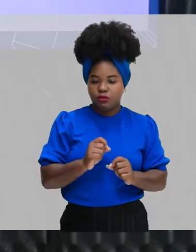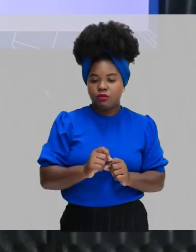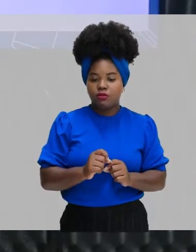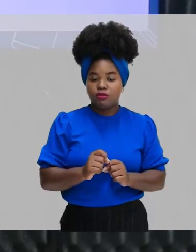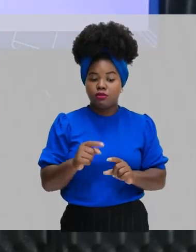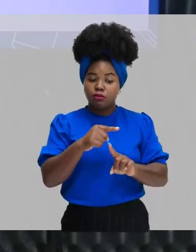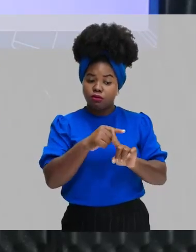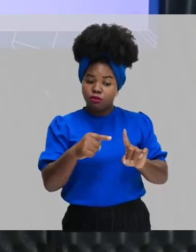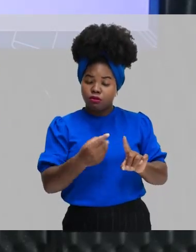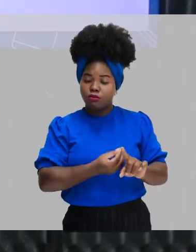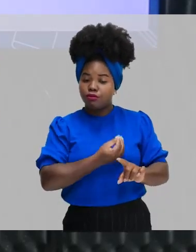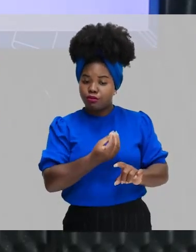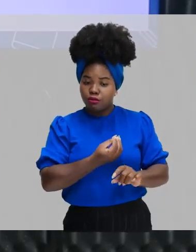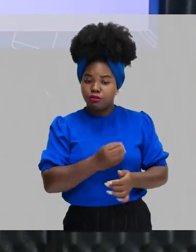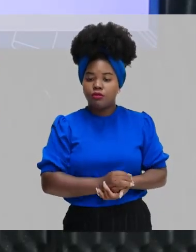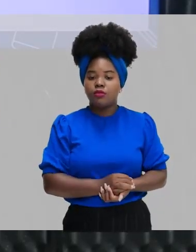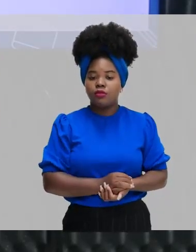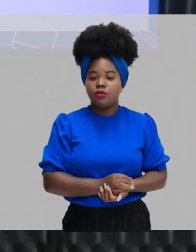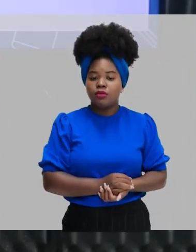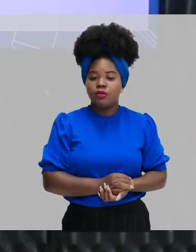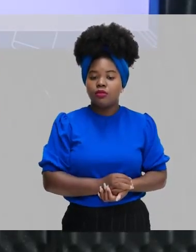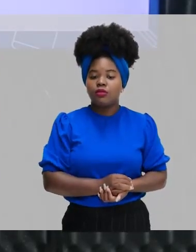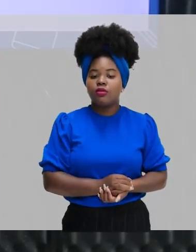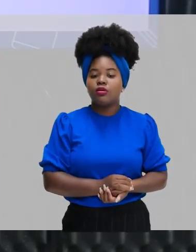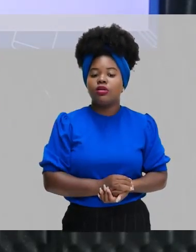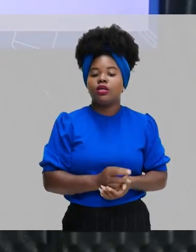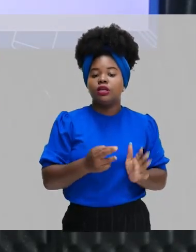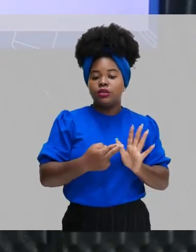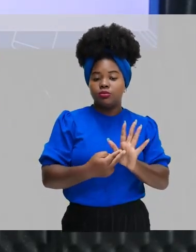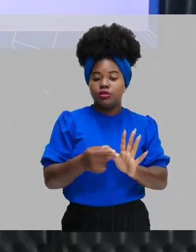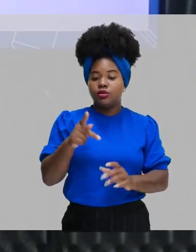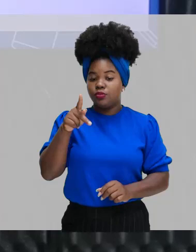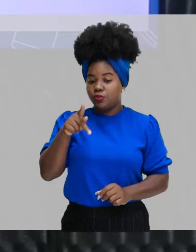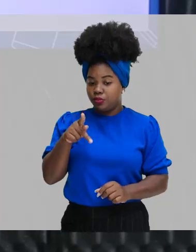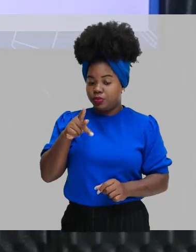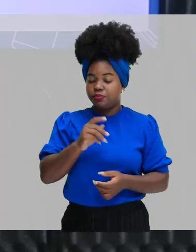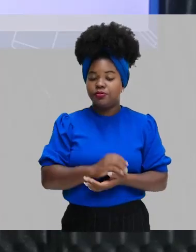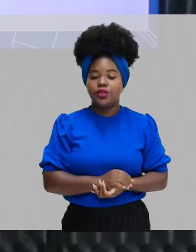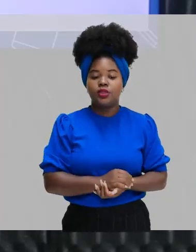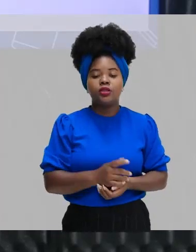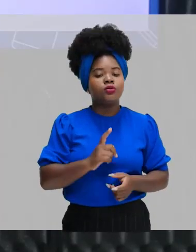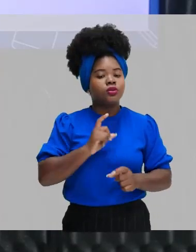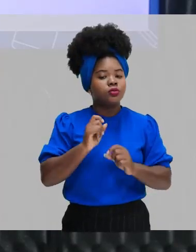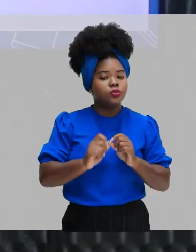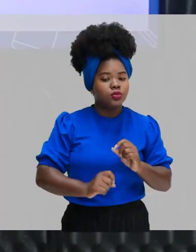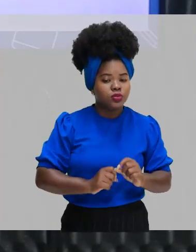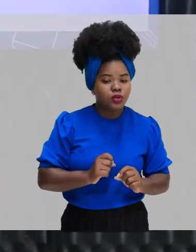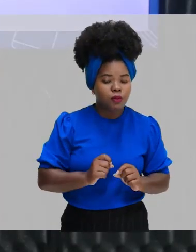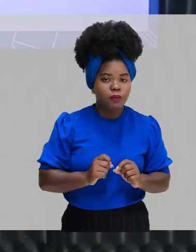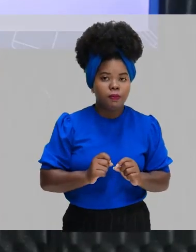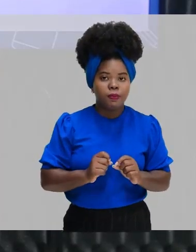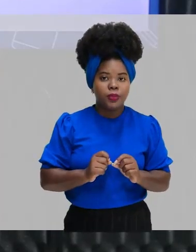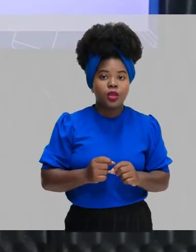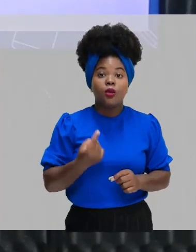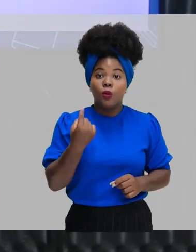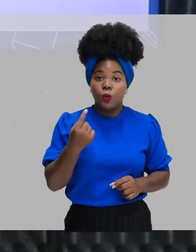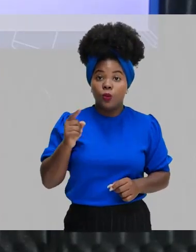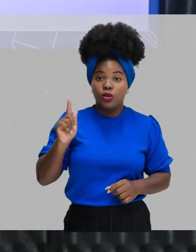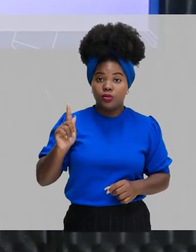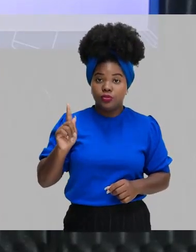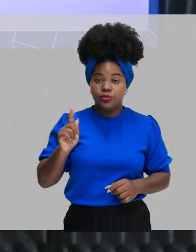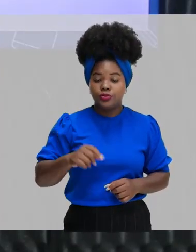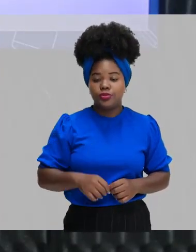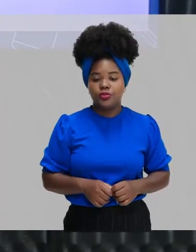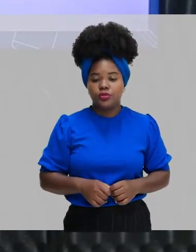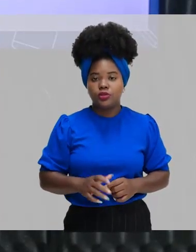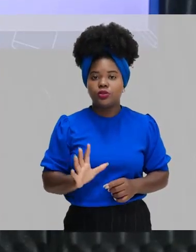meia vida que é chamada de p período de meia vida Então olha só nós temos inicialmente turminha ó 1 g